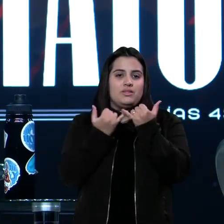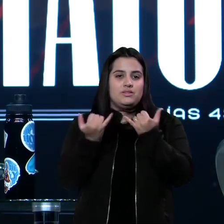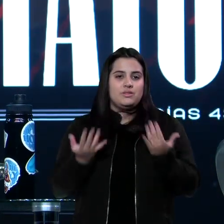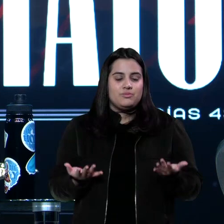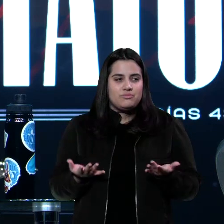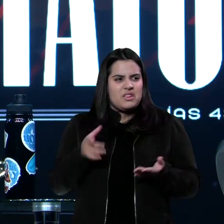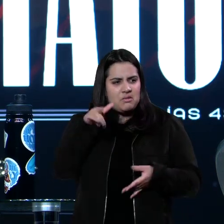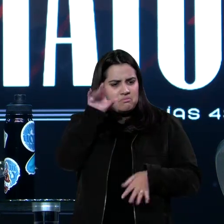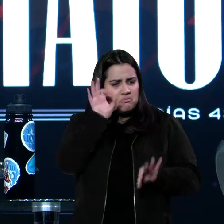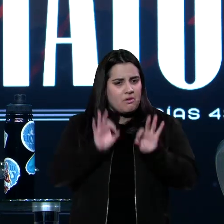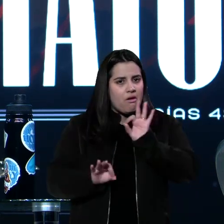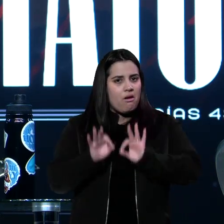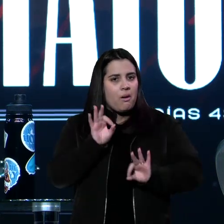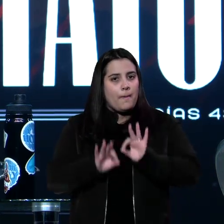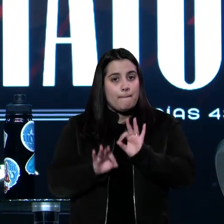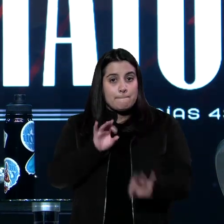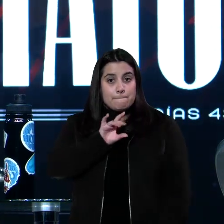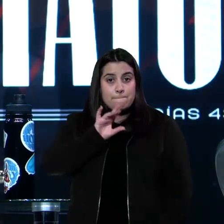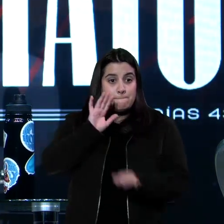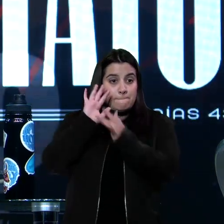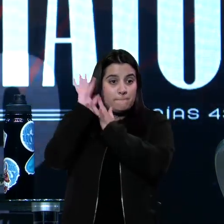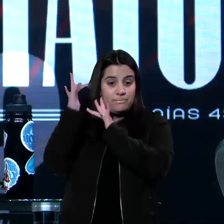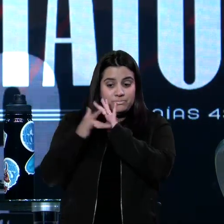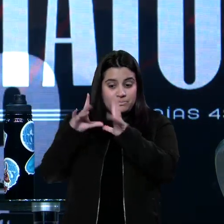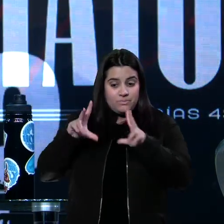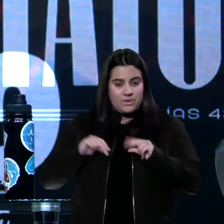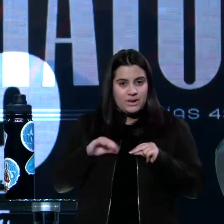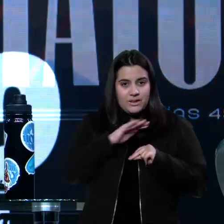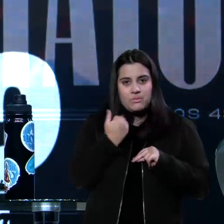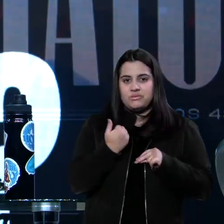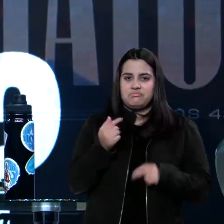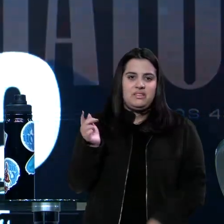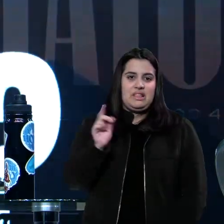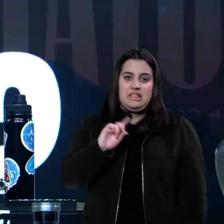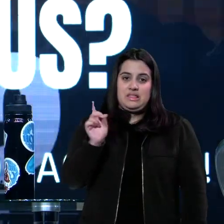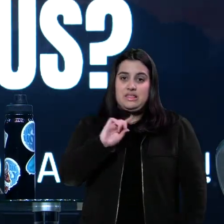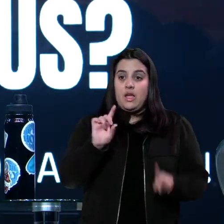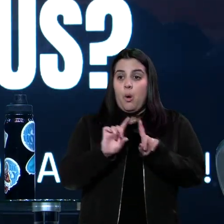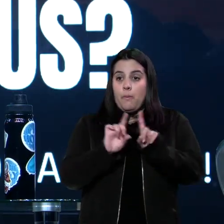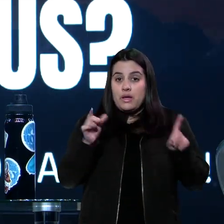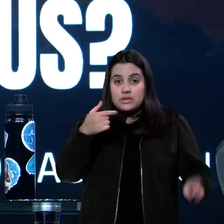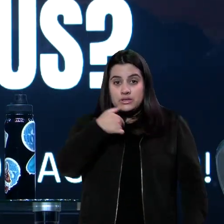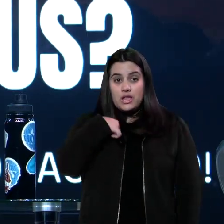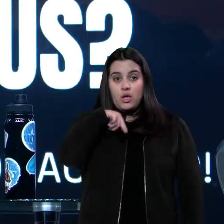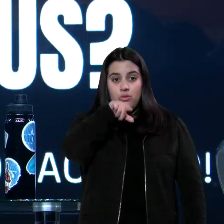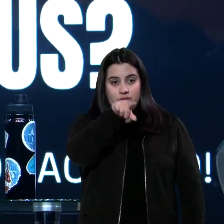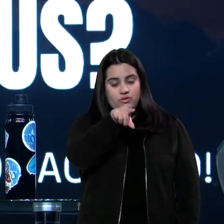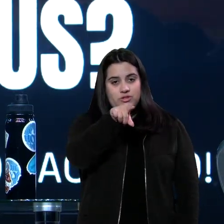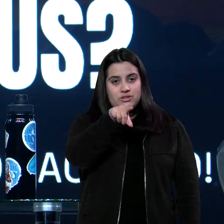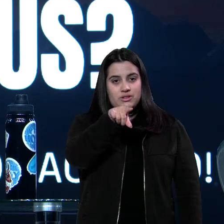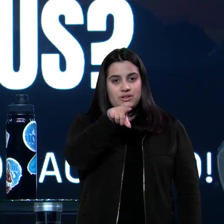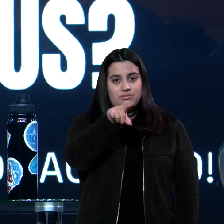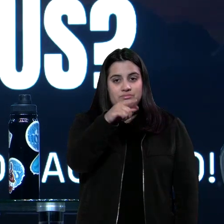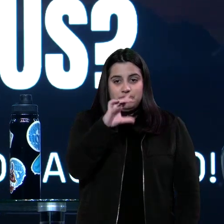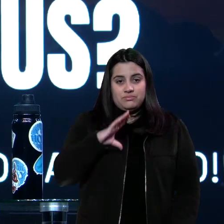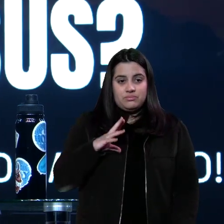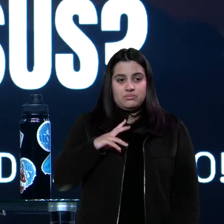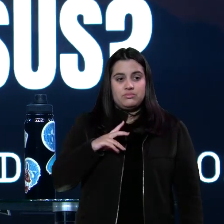injustos, aquele que sofreu a ira de Deus sem merecer, para que eu e você pudéssemos ser salvos.